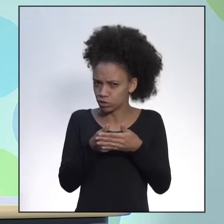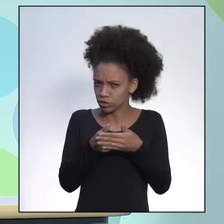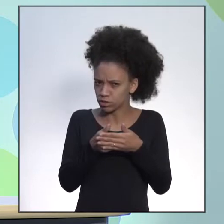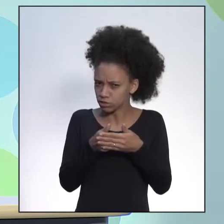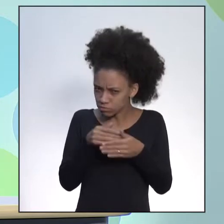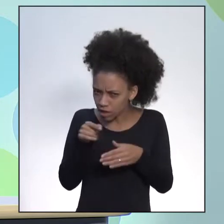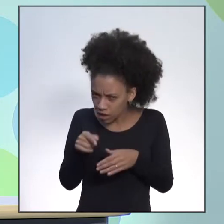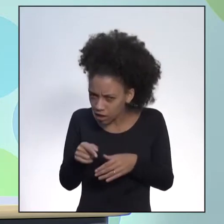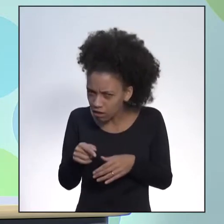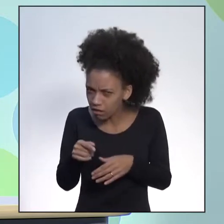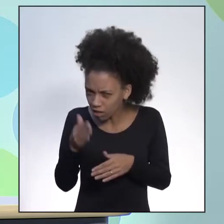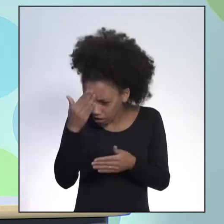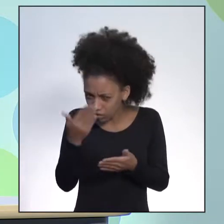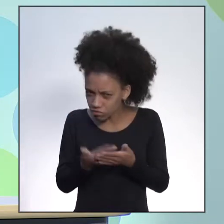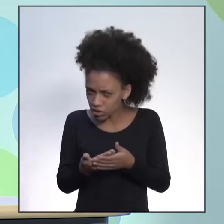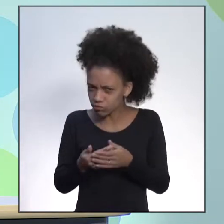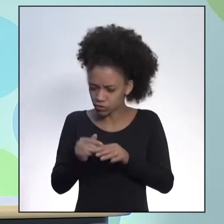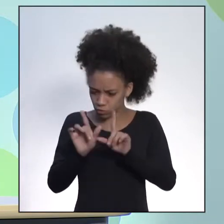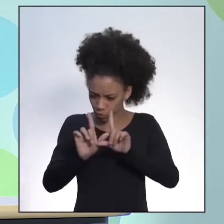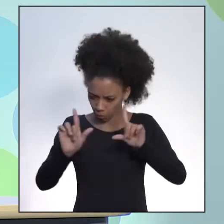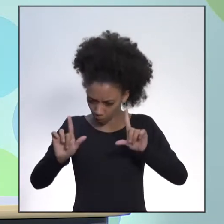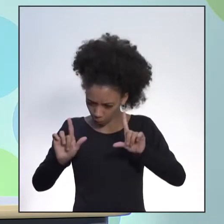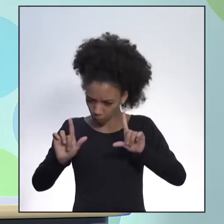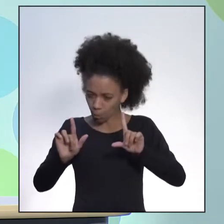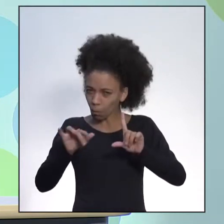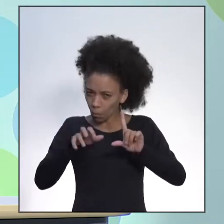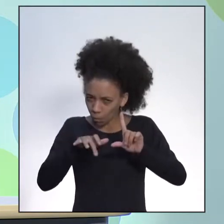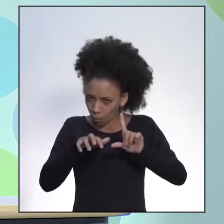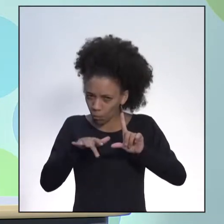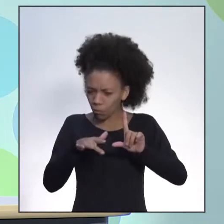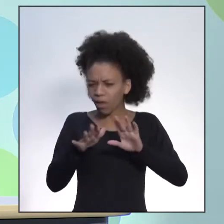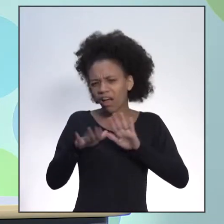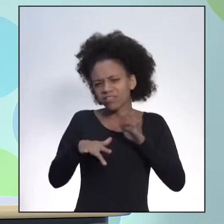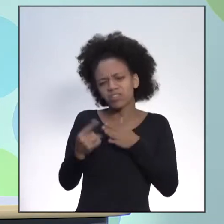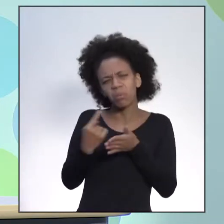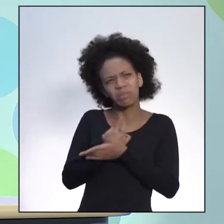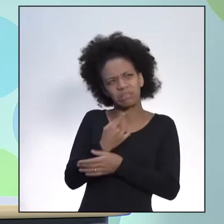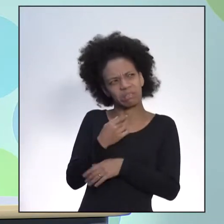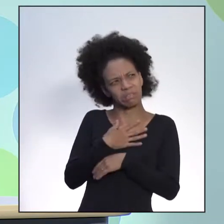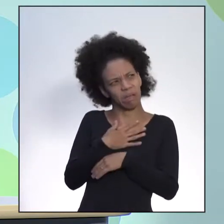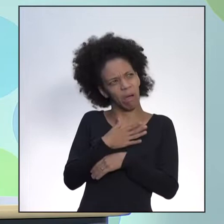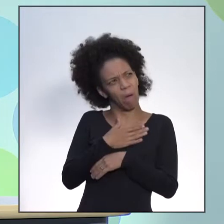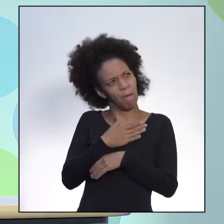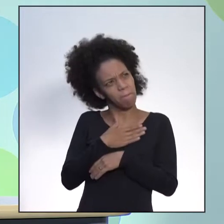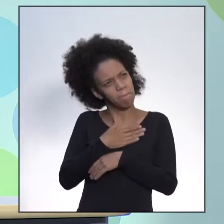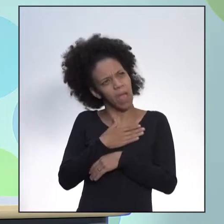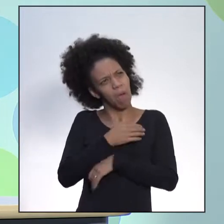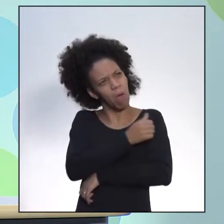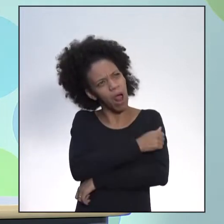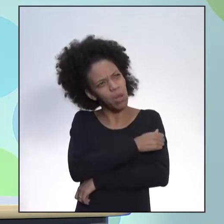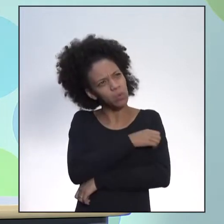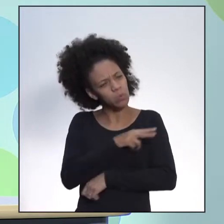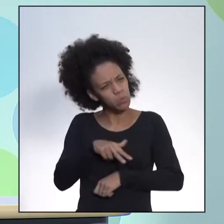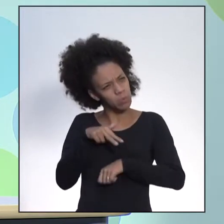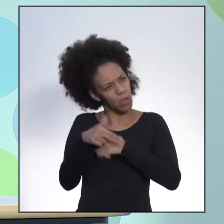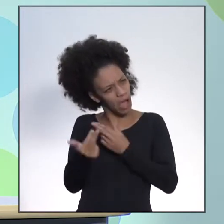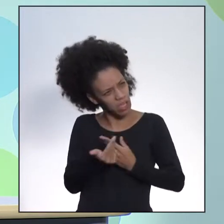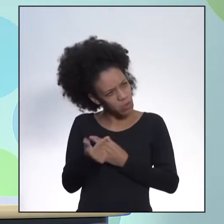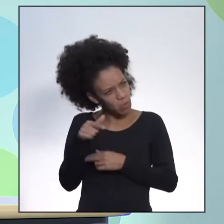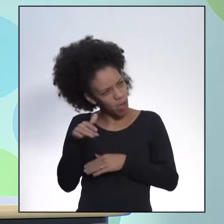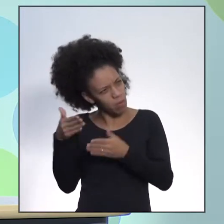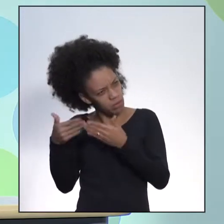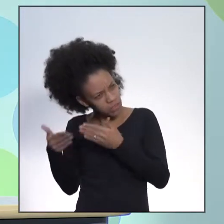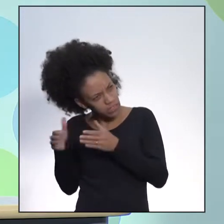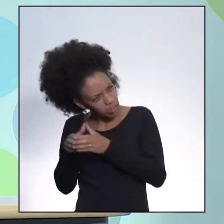estão protegidos de uma tela, de um nickname? Às vezes eu até me pergunto, será que o meu aluno está tendo essa postura também ali no